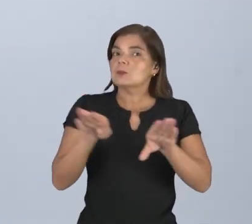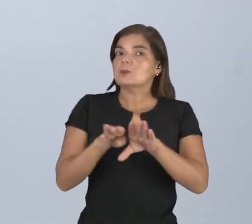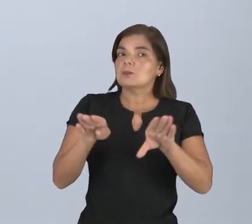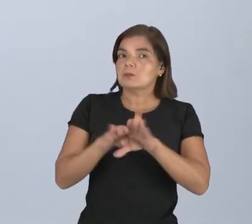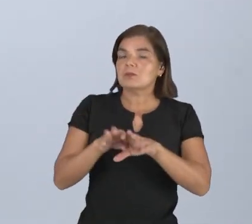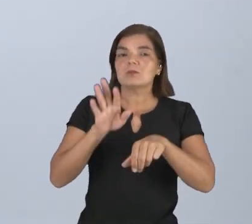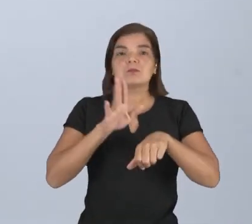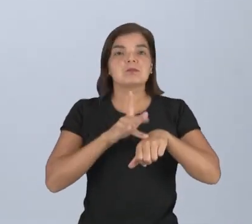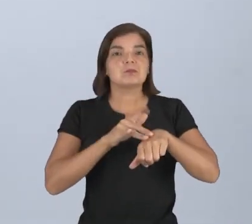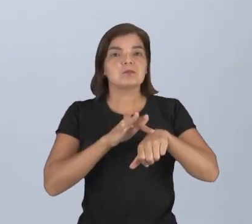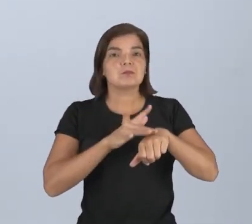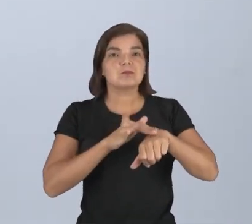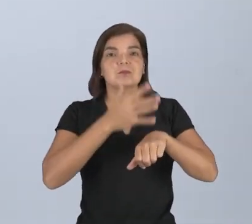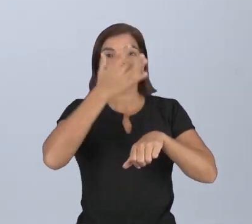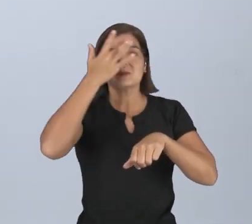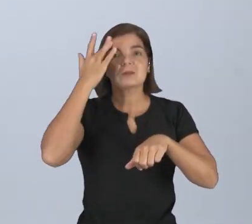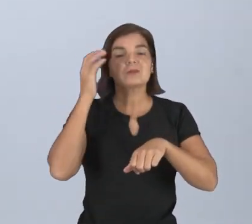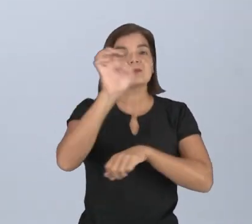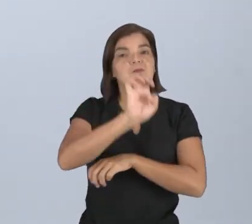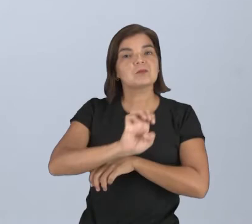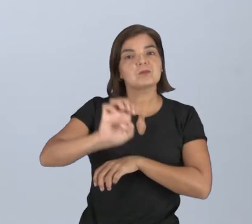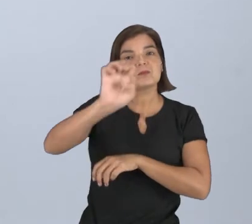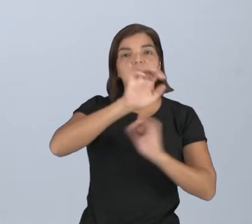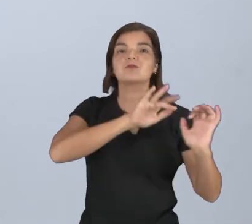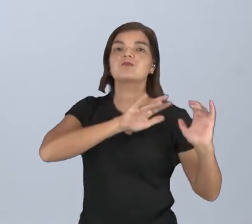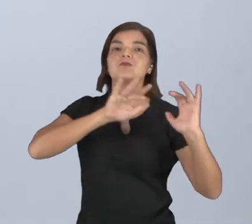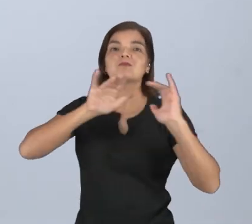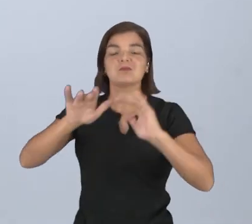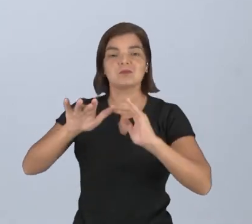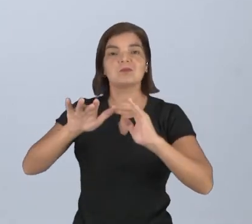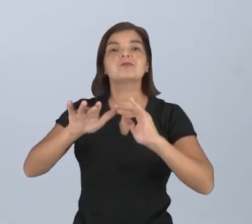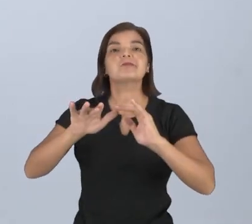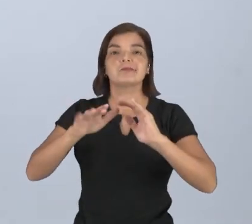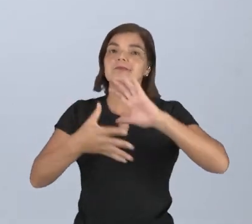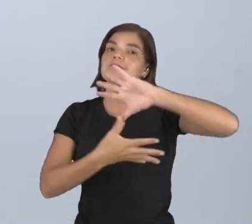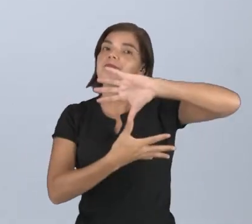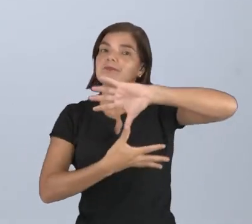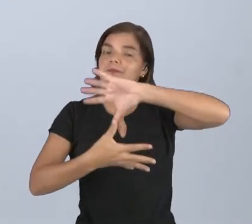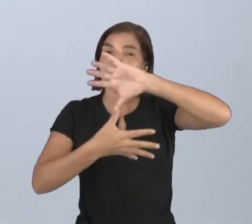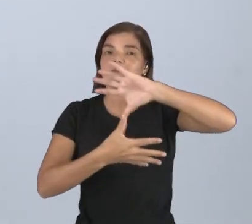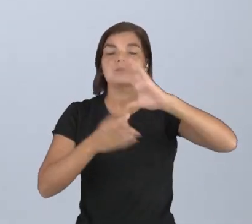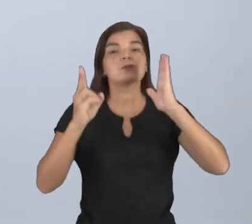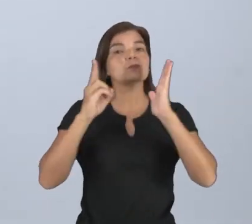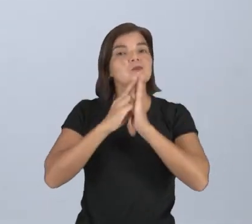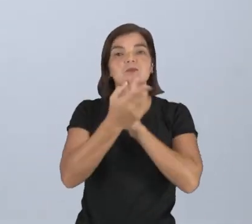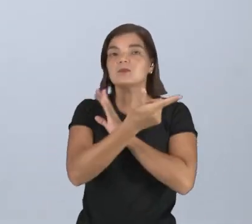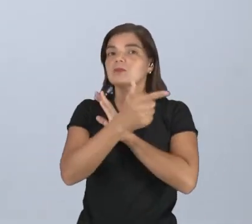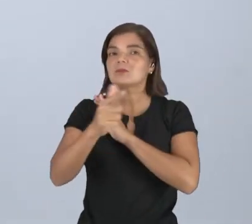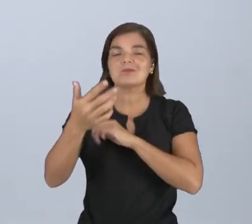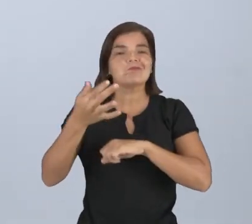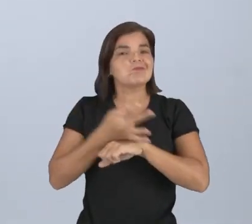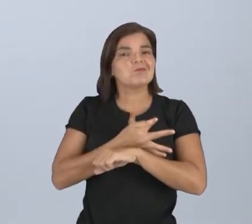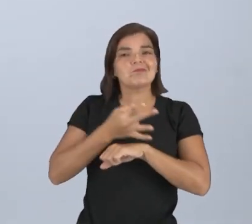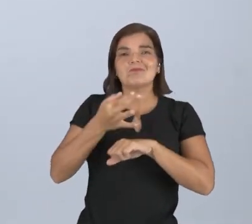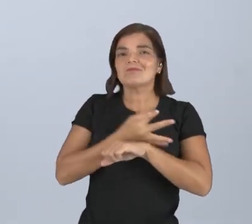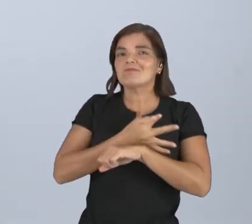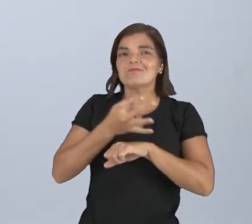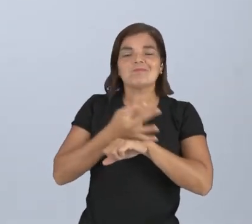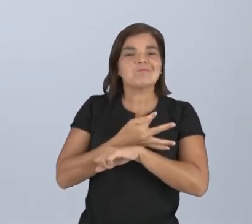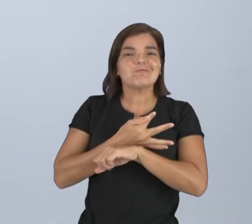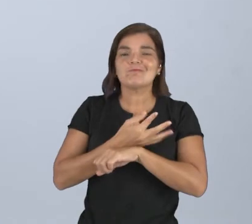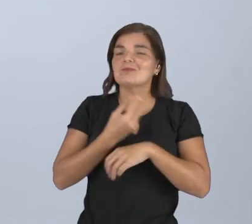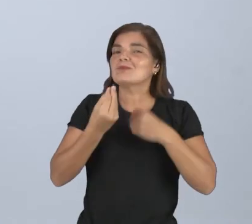também é as doenças que esses povos trouxeram para a América, e esses índios não tinham aí resistência,